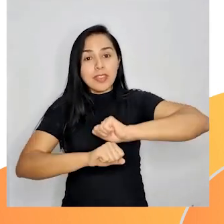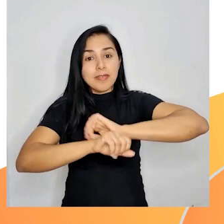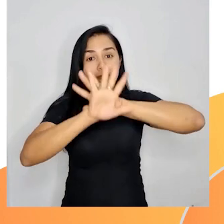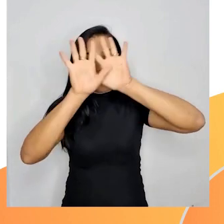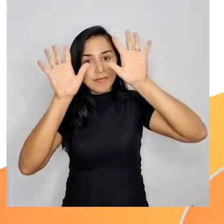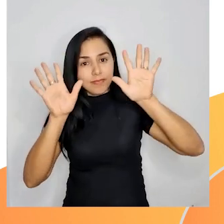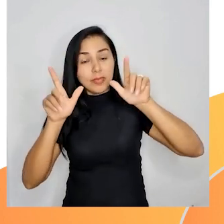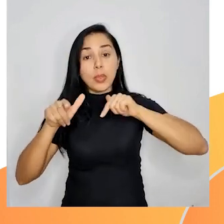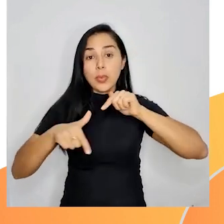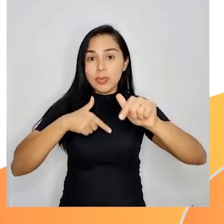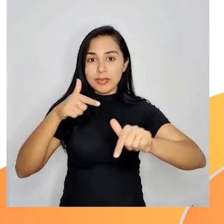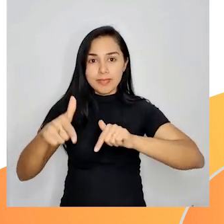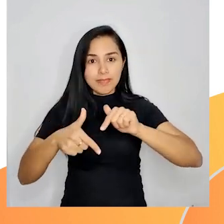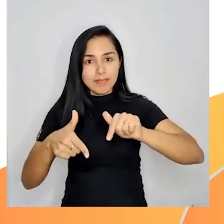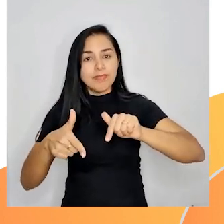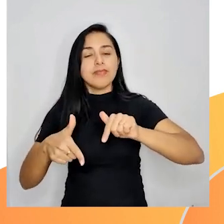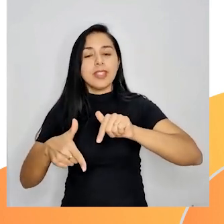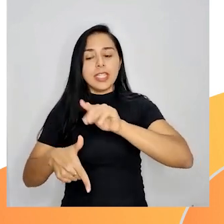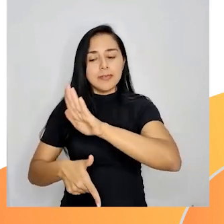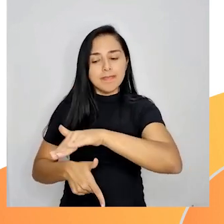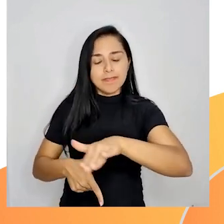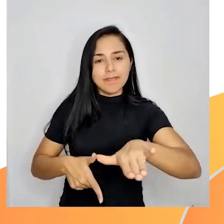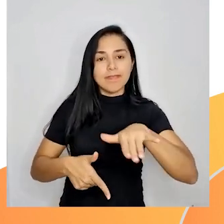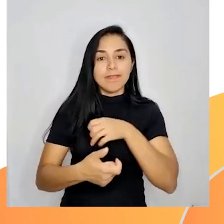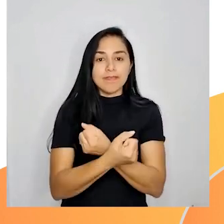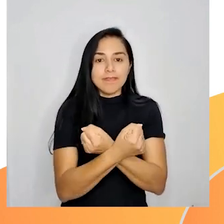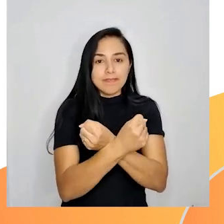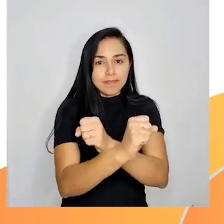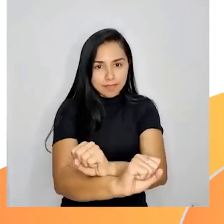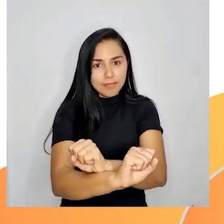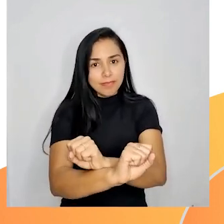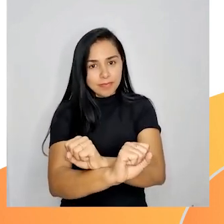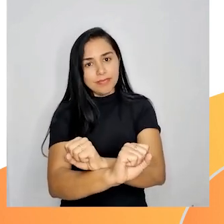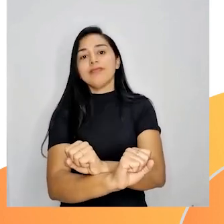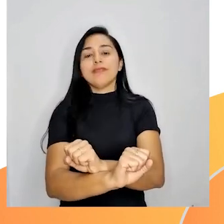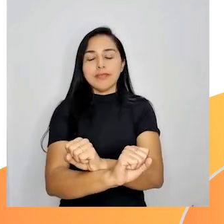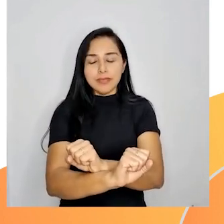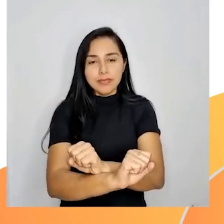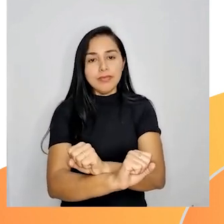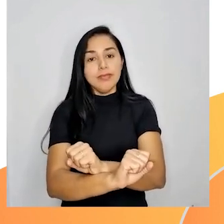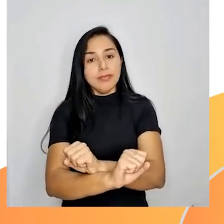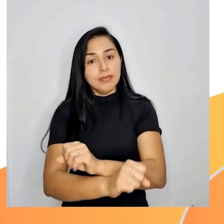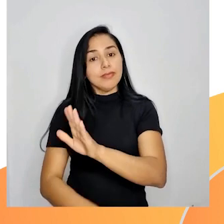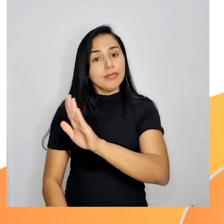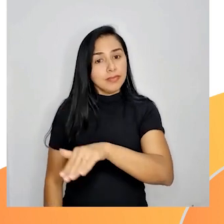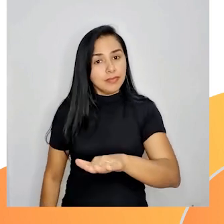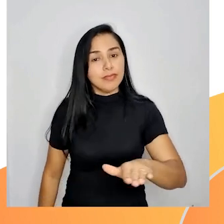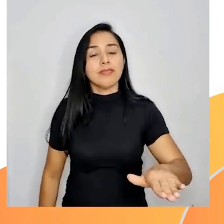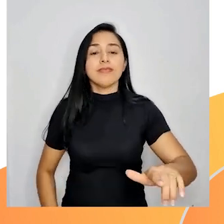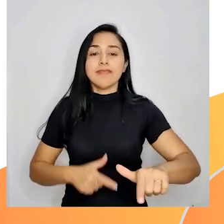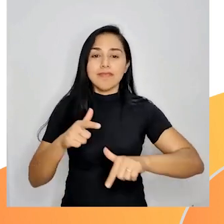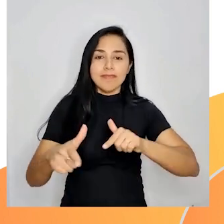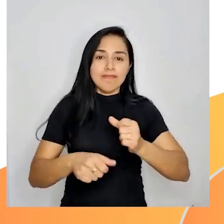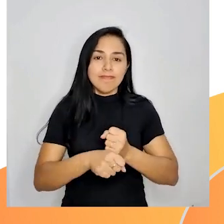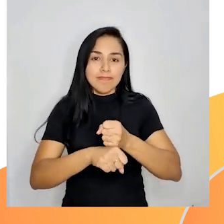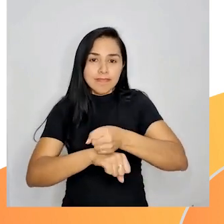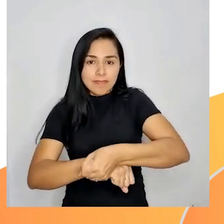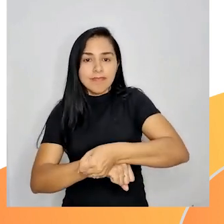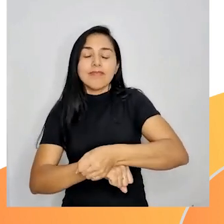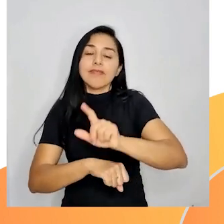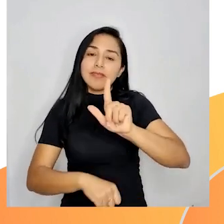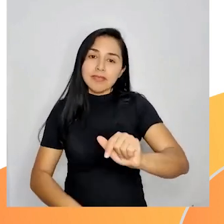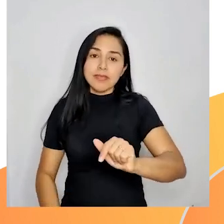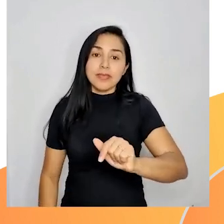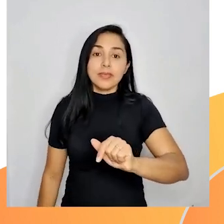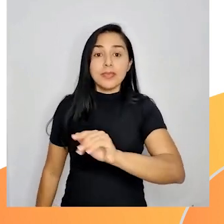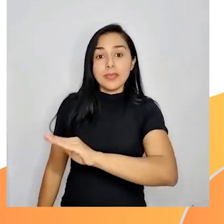análogo à escravidão. Trabalho escravo infantil. São eles, os